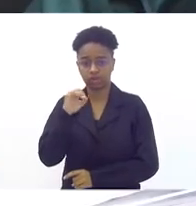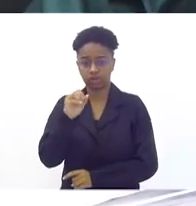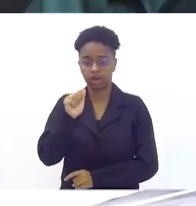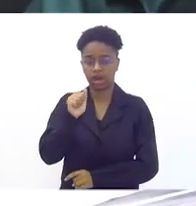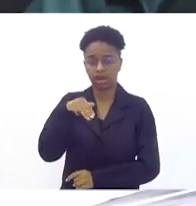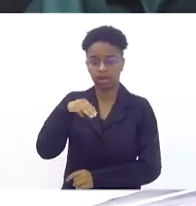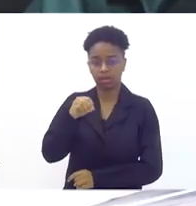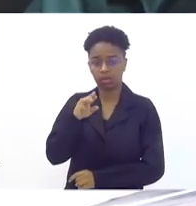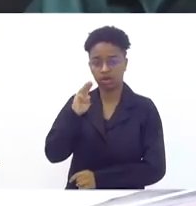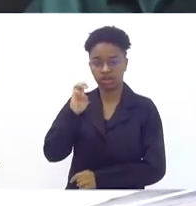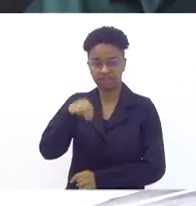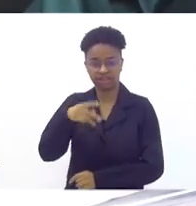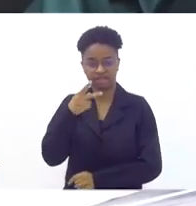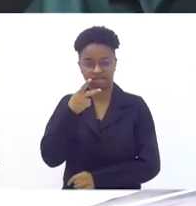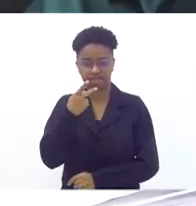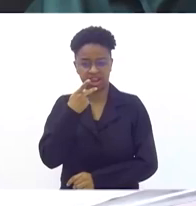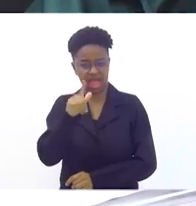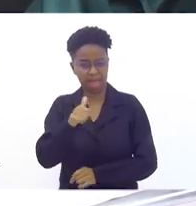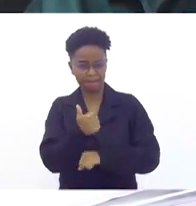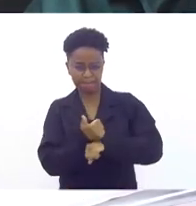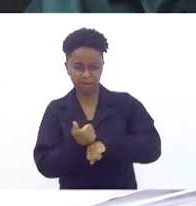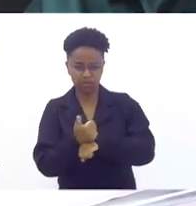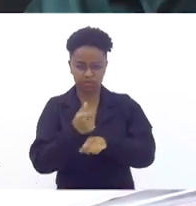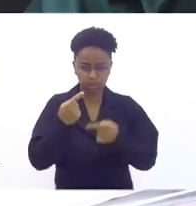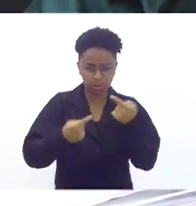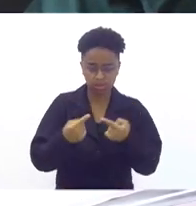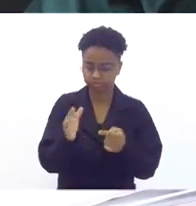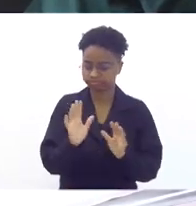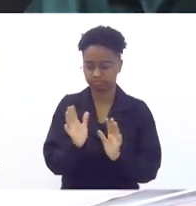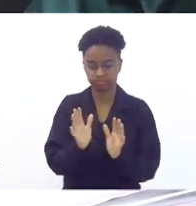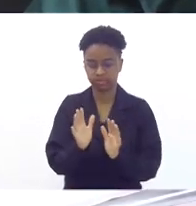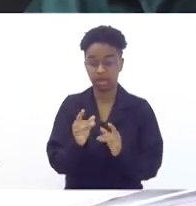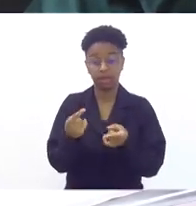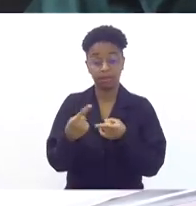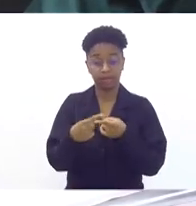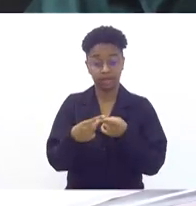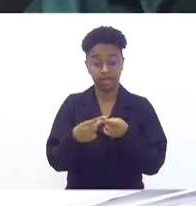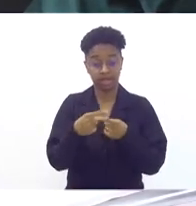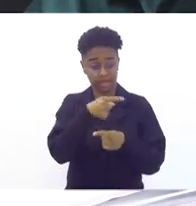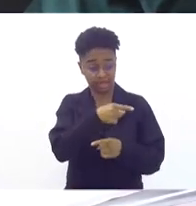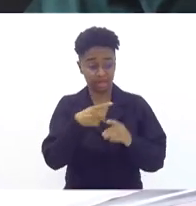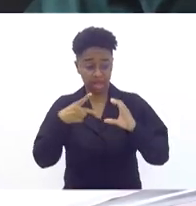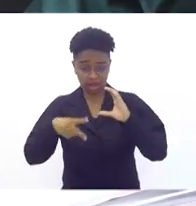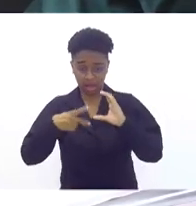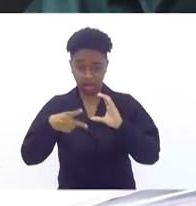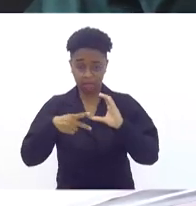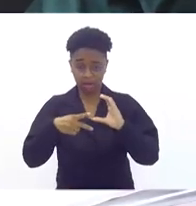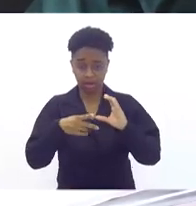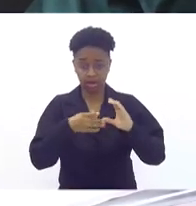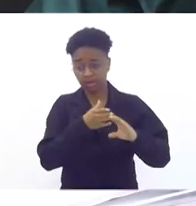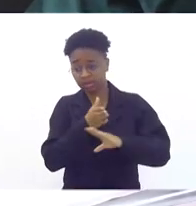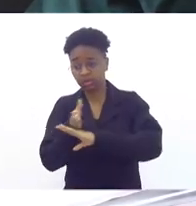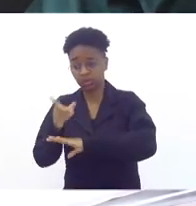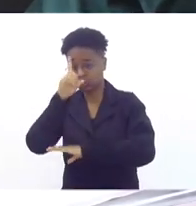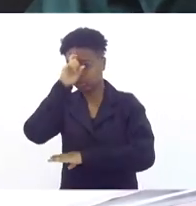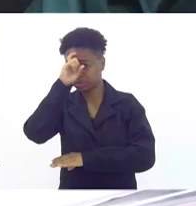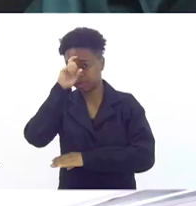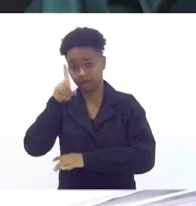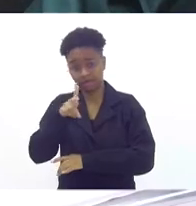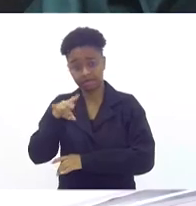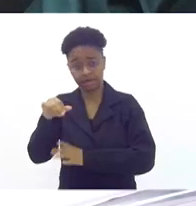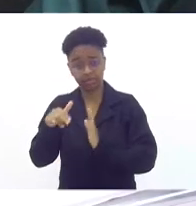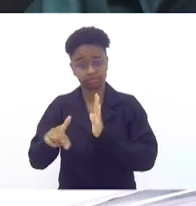da política sua profissão Aliás ele sai da câmara que vai operar a noite isso é muito Nobre